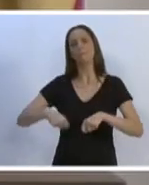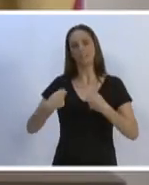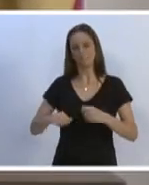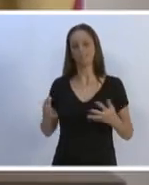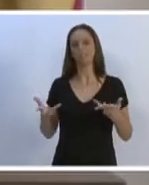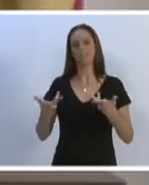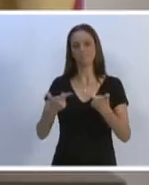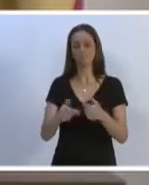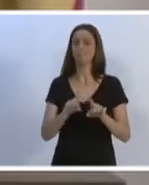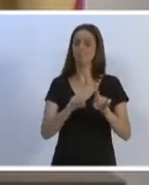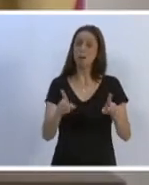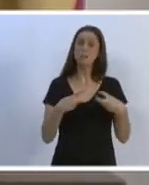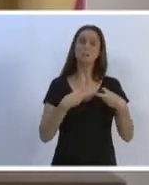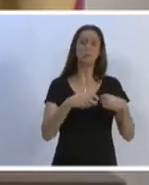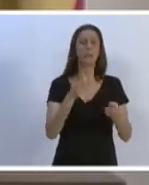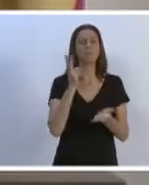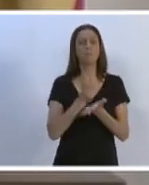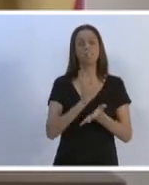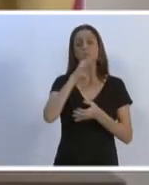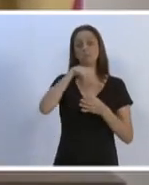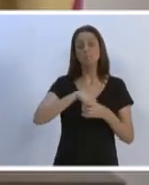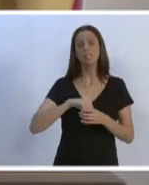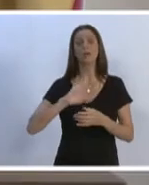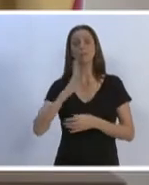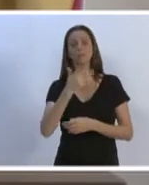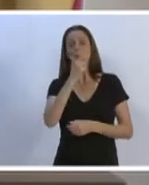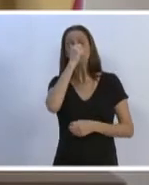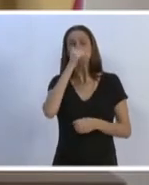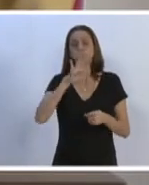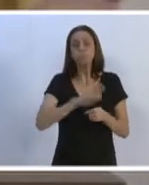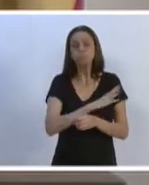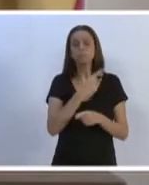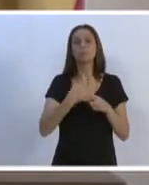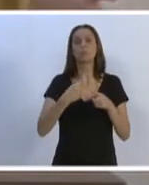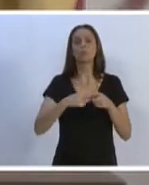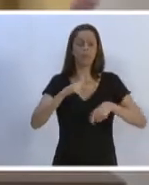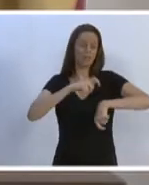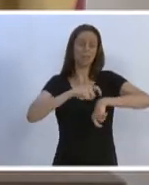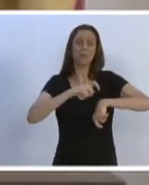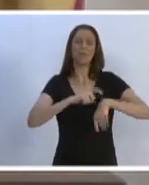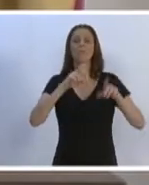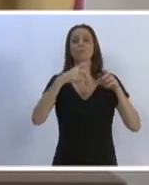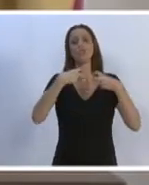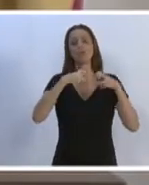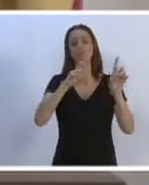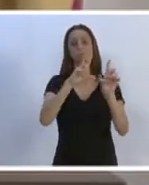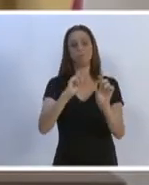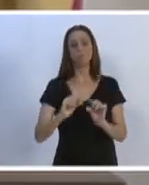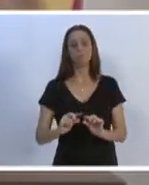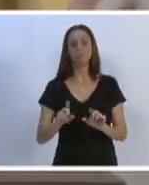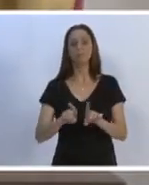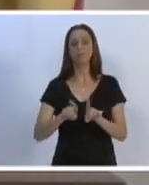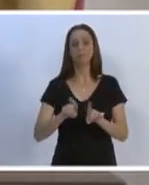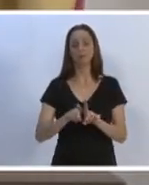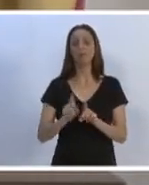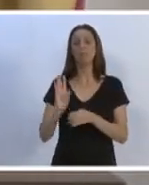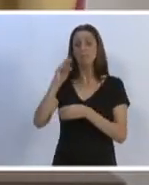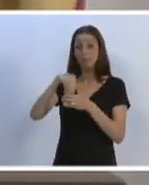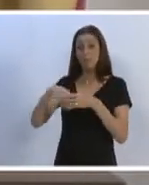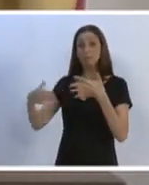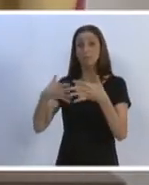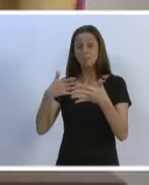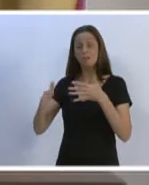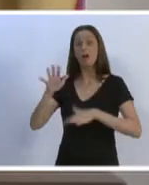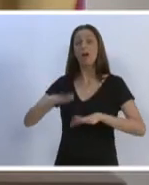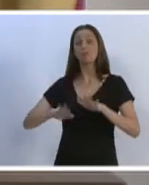no horário de pico aí na cidade, várias linhas e horários cortados, e ainda dentro do terminal, às vezes, ainda a gente enfrenta dificuldades por falta do zelo,